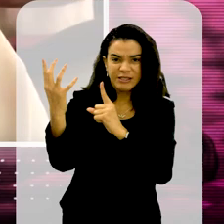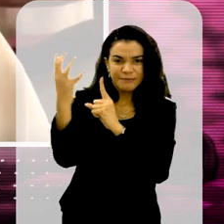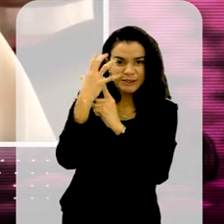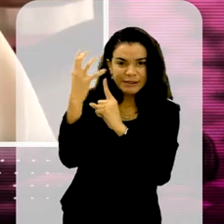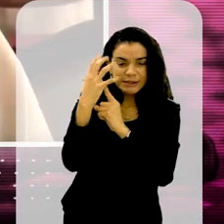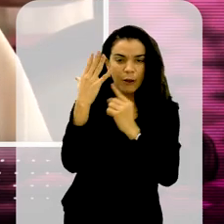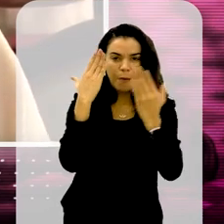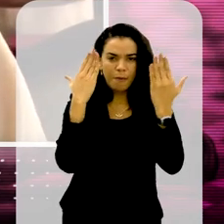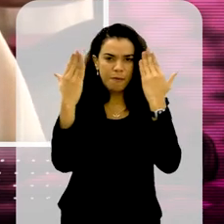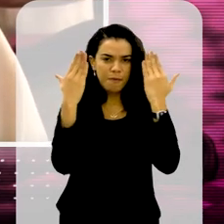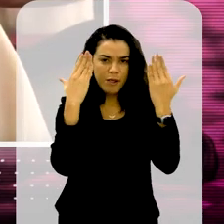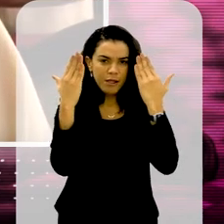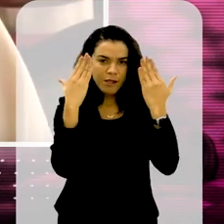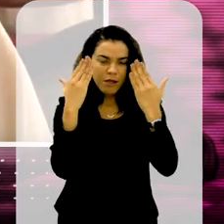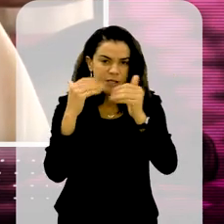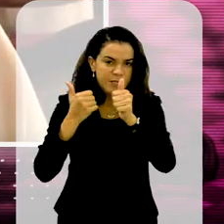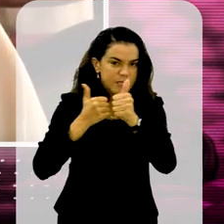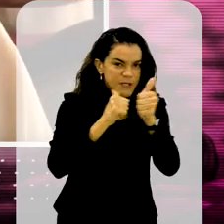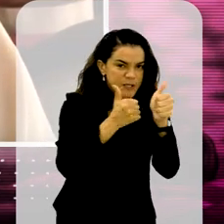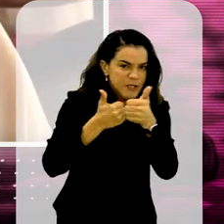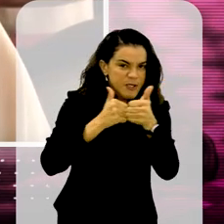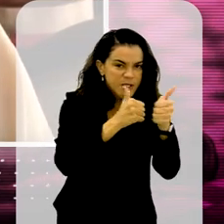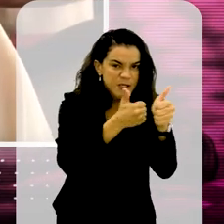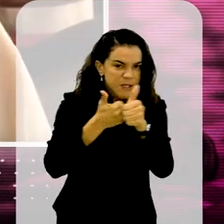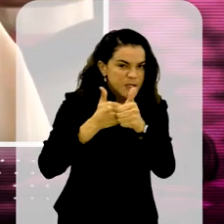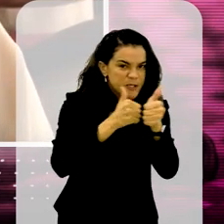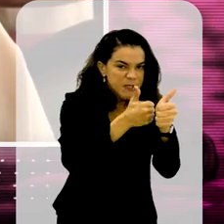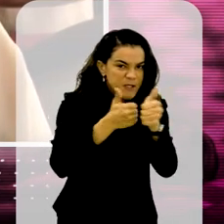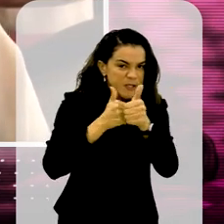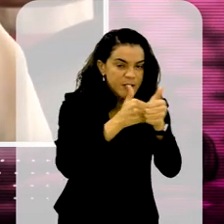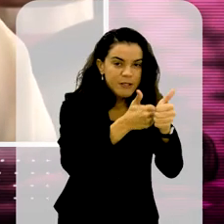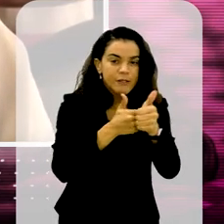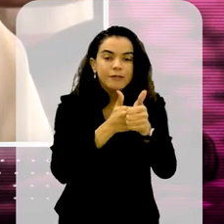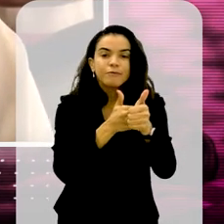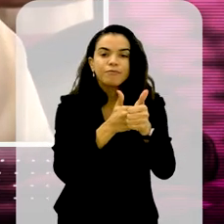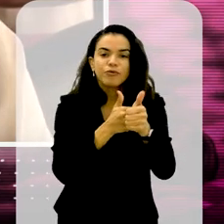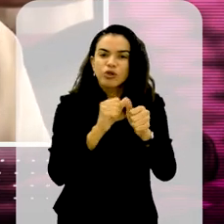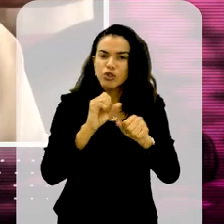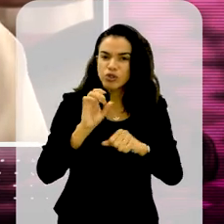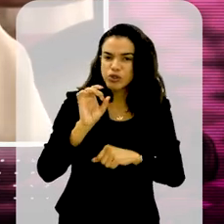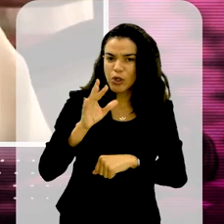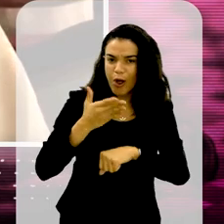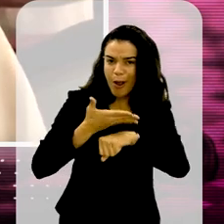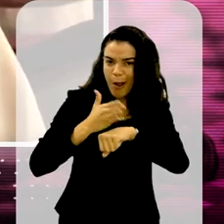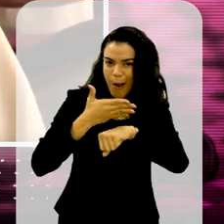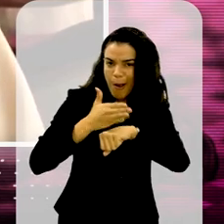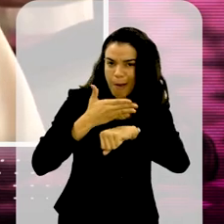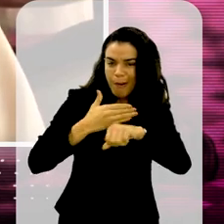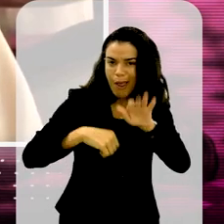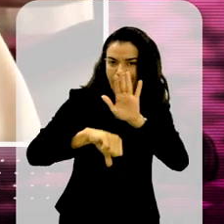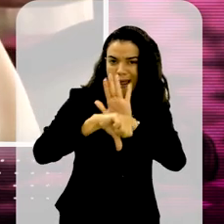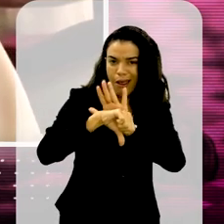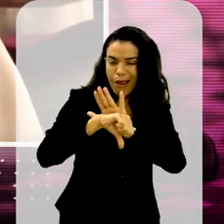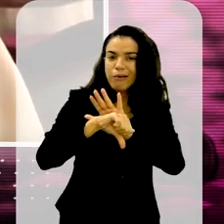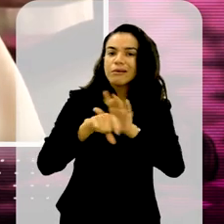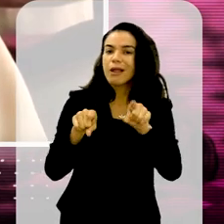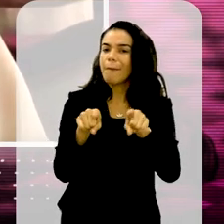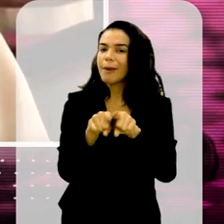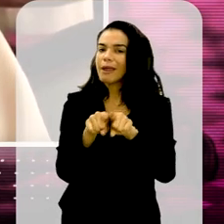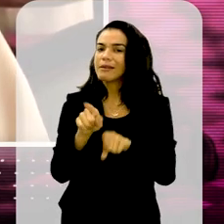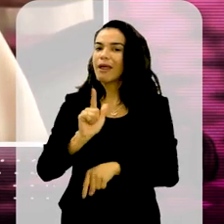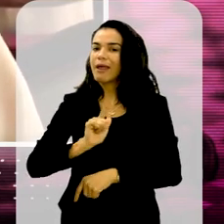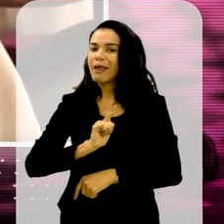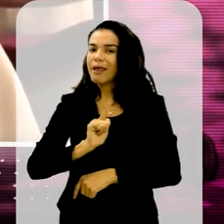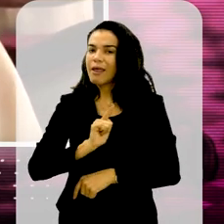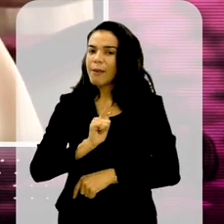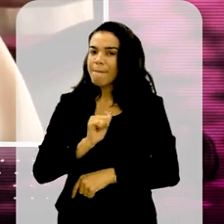psicológico, essa perseguição, ela não se daure somente com essa prática criminosa. É um crime que perdura